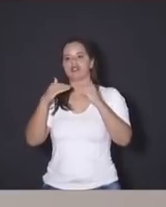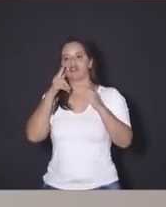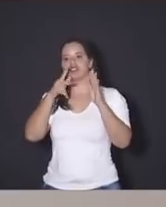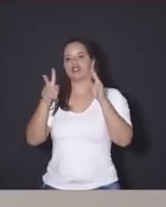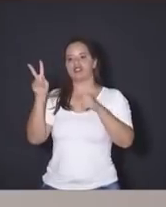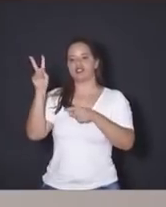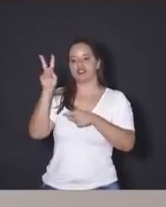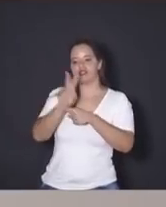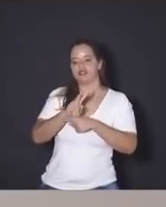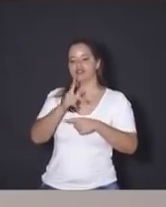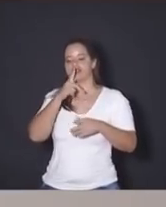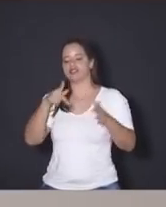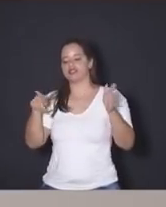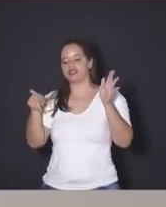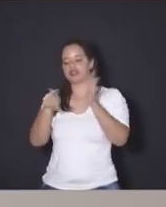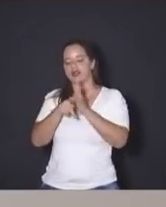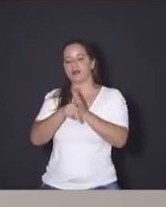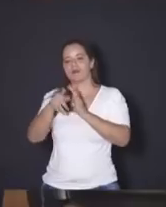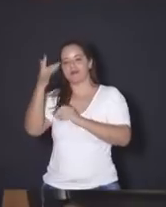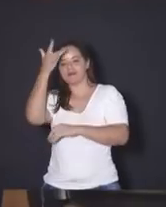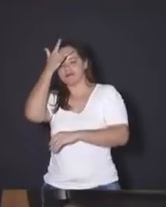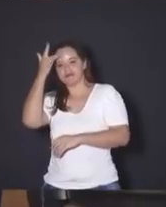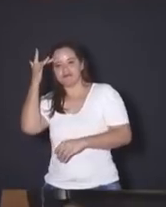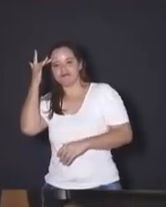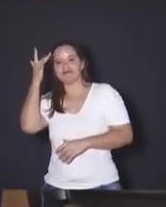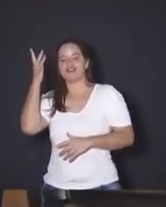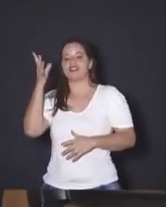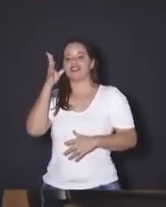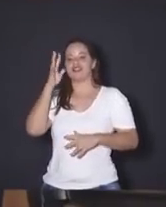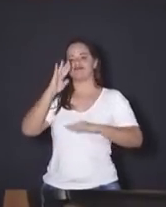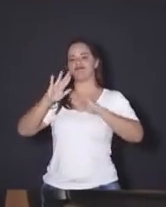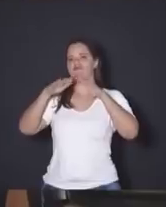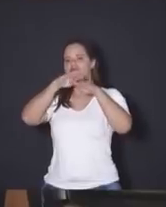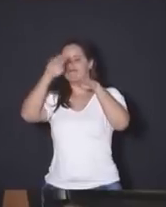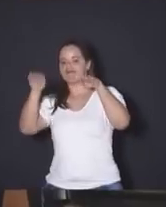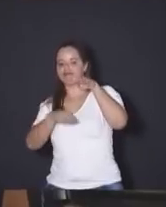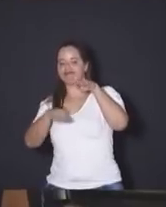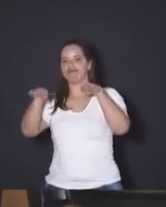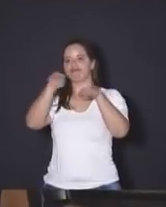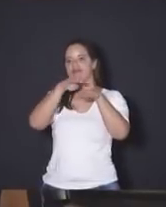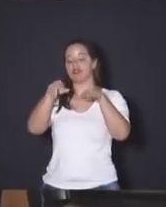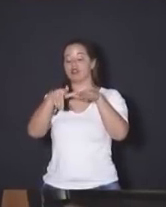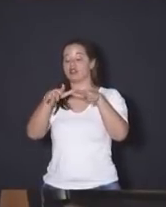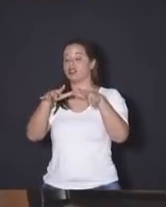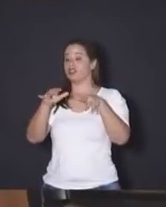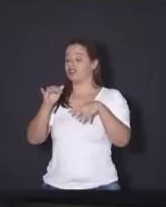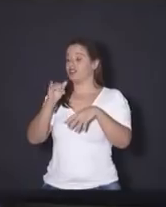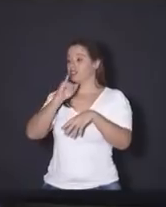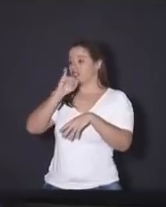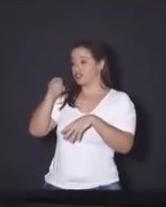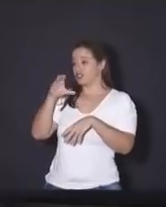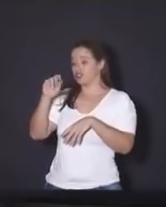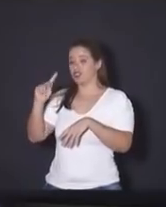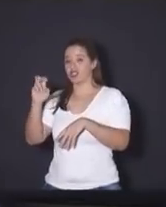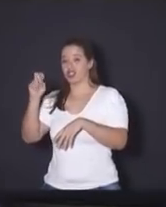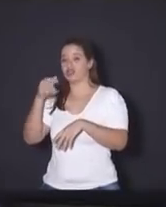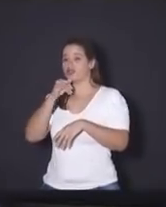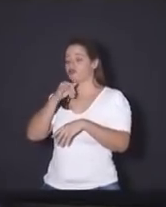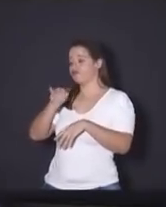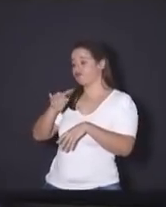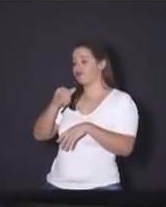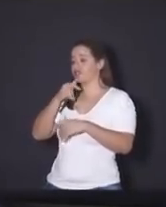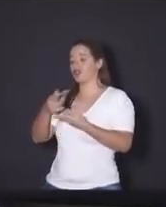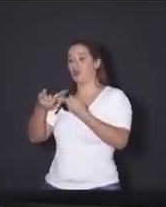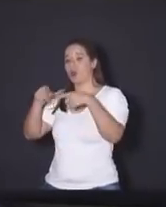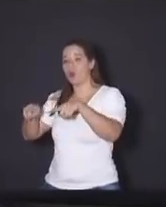da própria né causa-lhe do das igualdades né já que eu diria o seguinte se encontraria alimenta